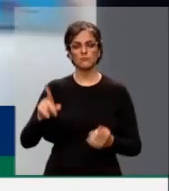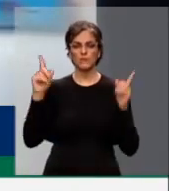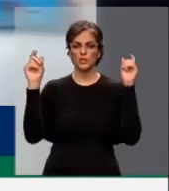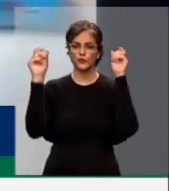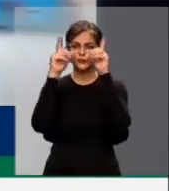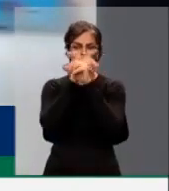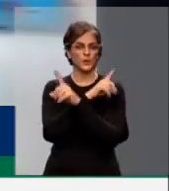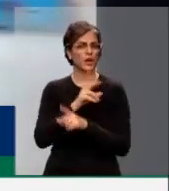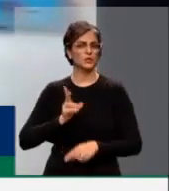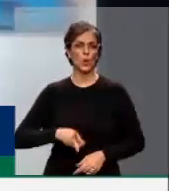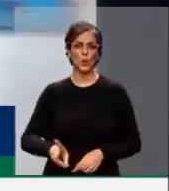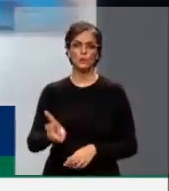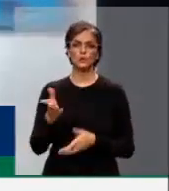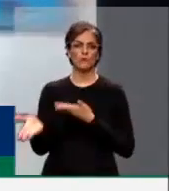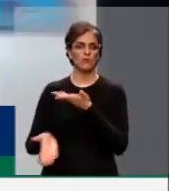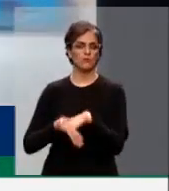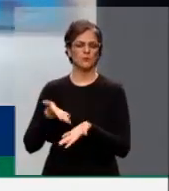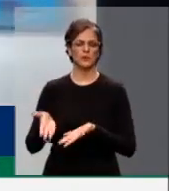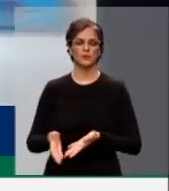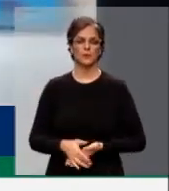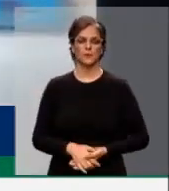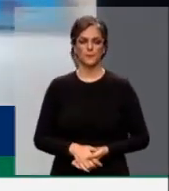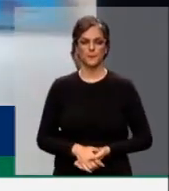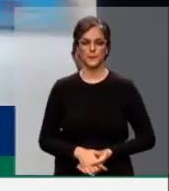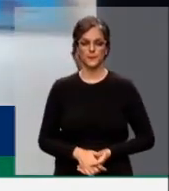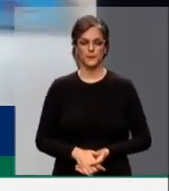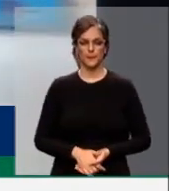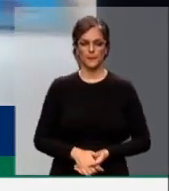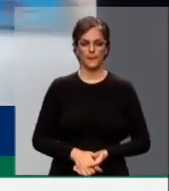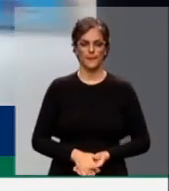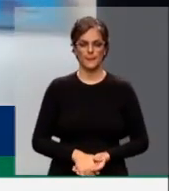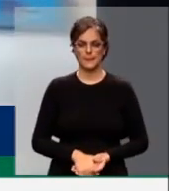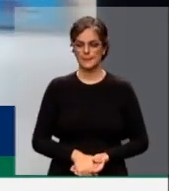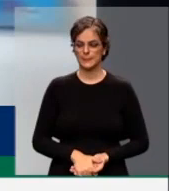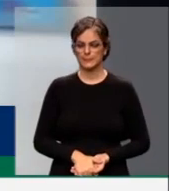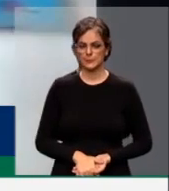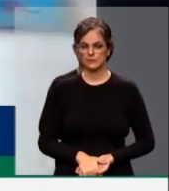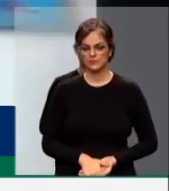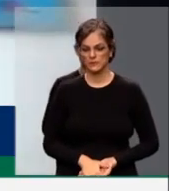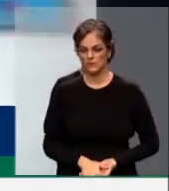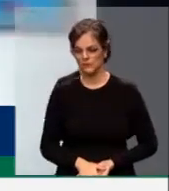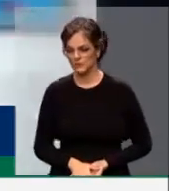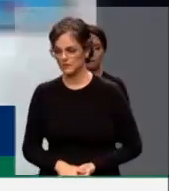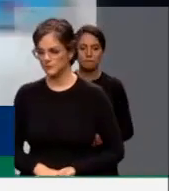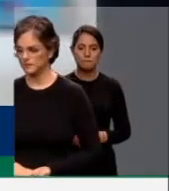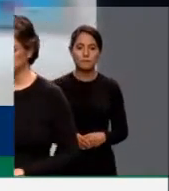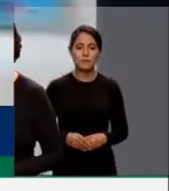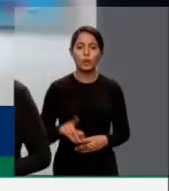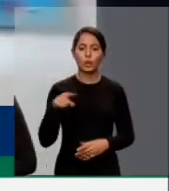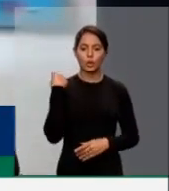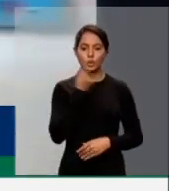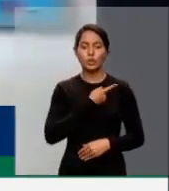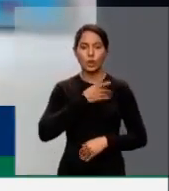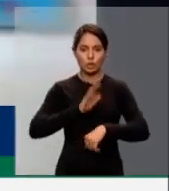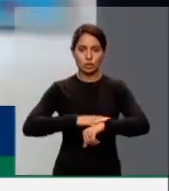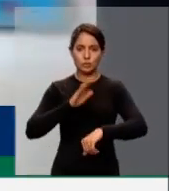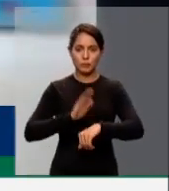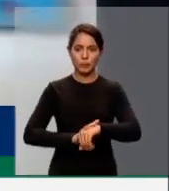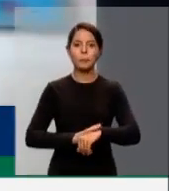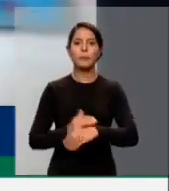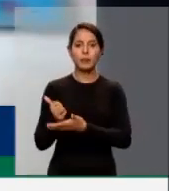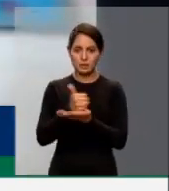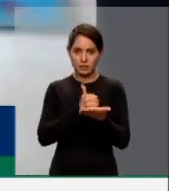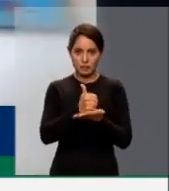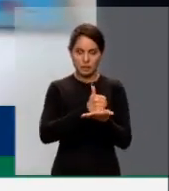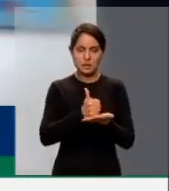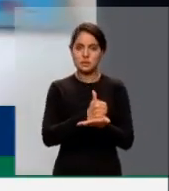também nas continuidades dos tratamentos. A gente está vivendo um momento de desabastecimento farmacêutico, né, de desestrutura.